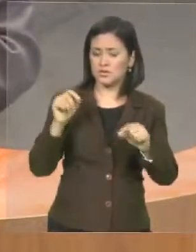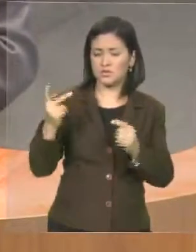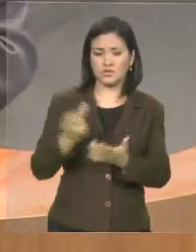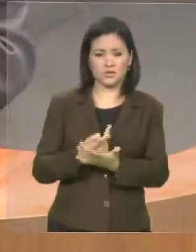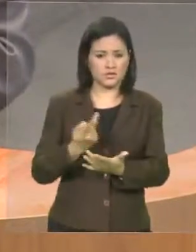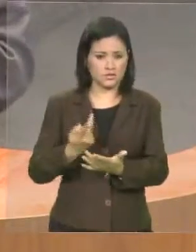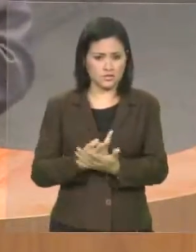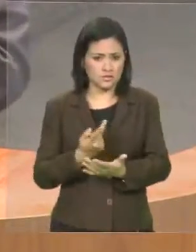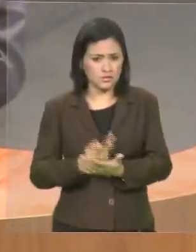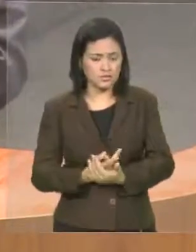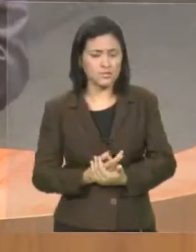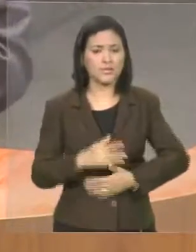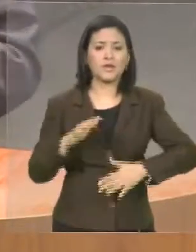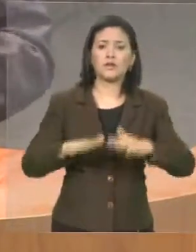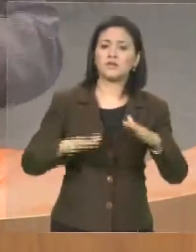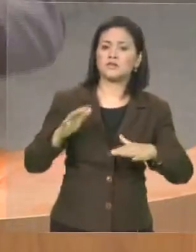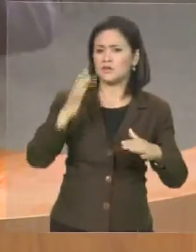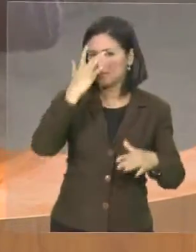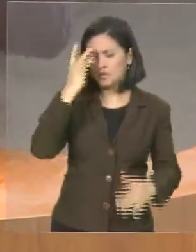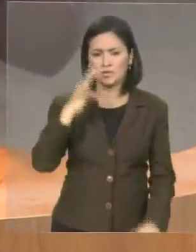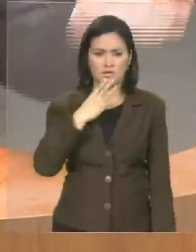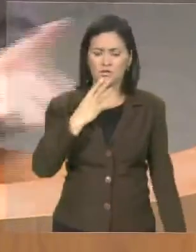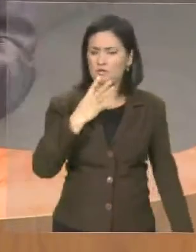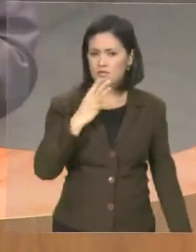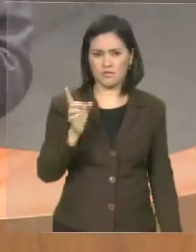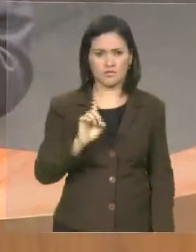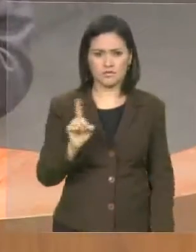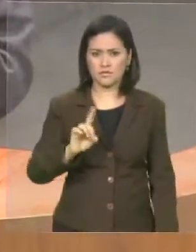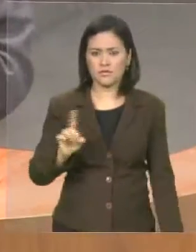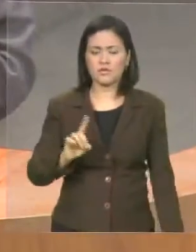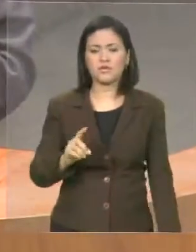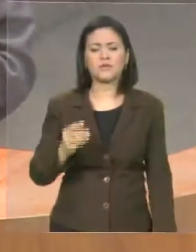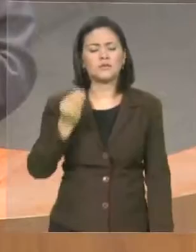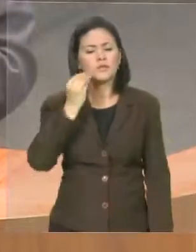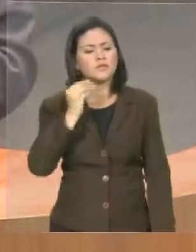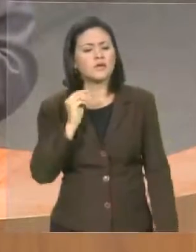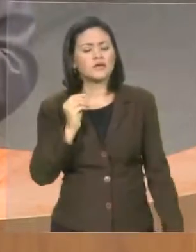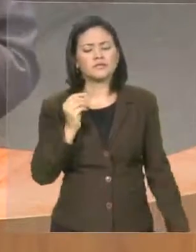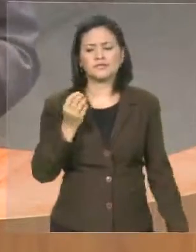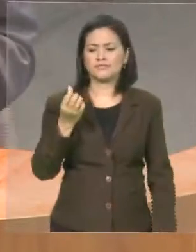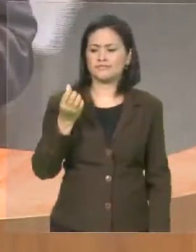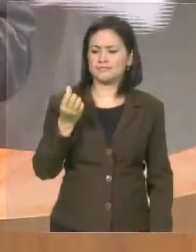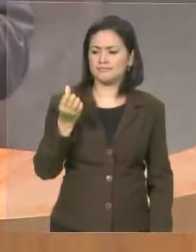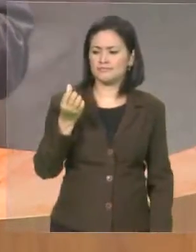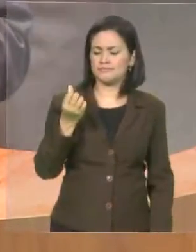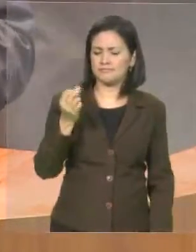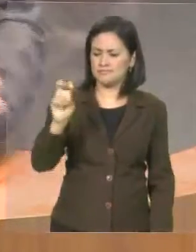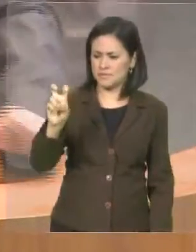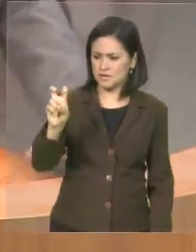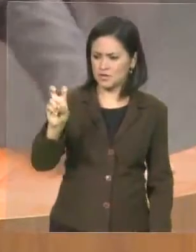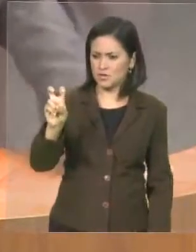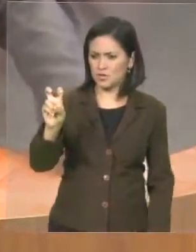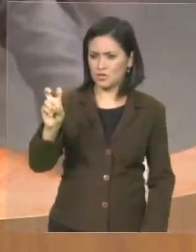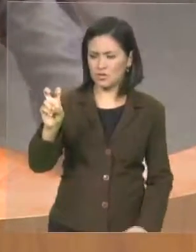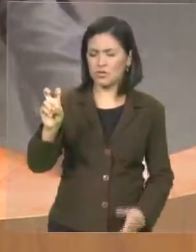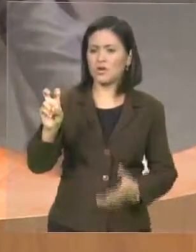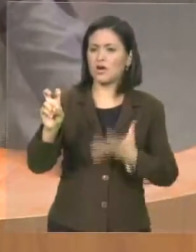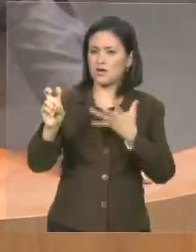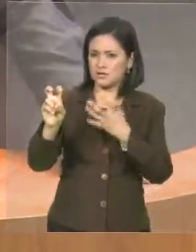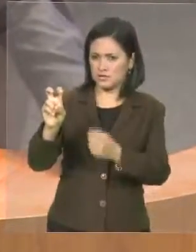pessoas não conhecem a realidade e que verificam que foi 6 a 5. Então, foi uma